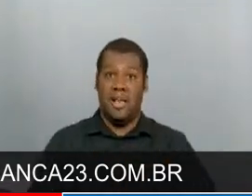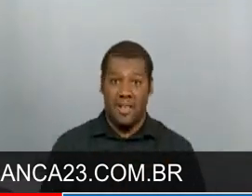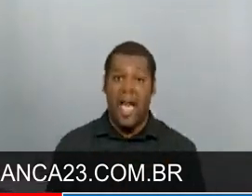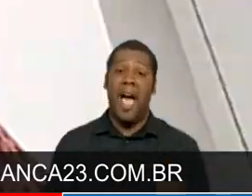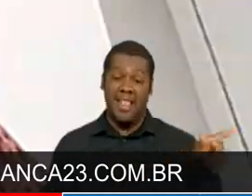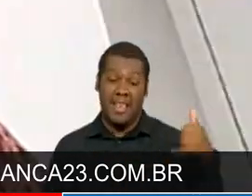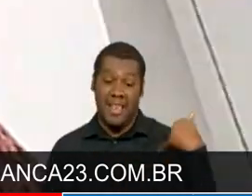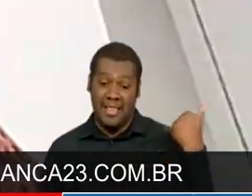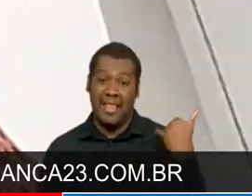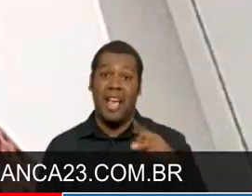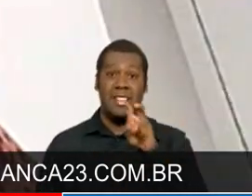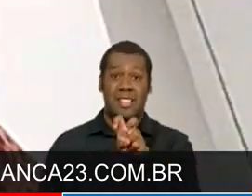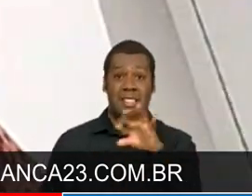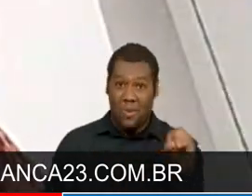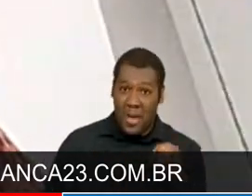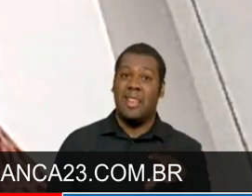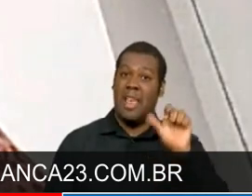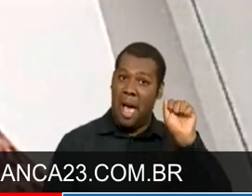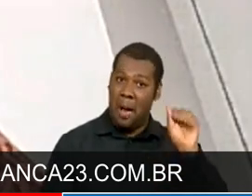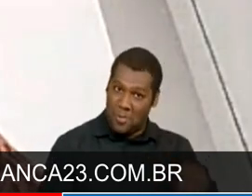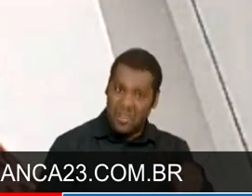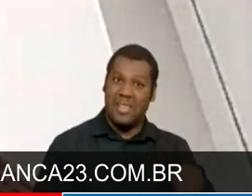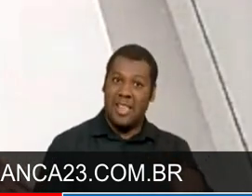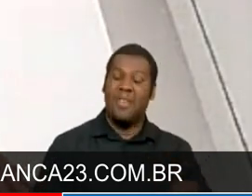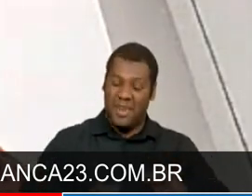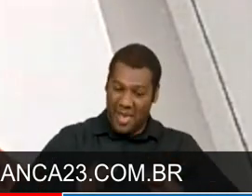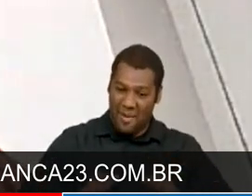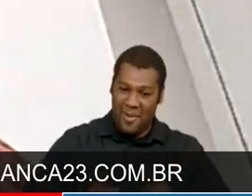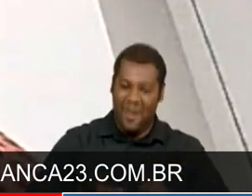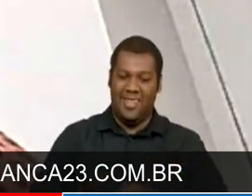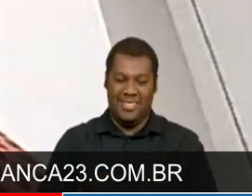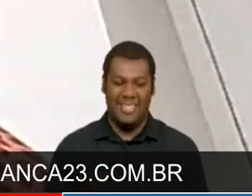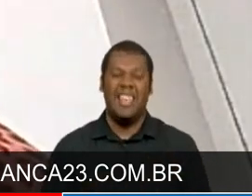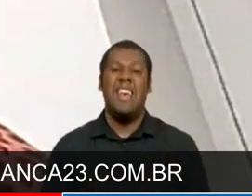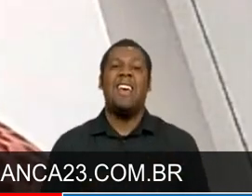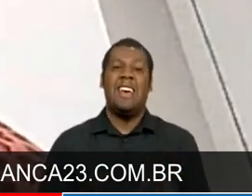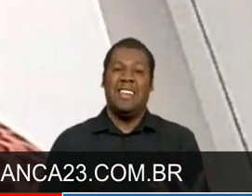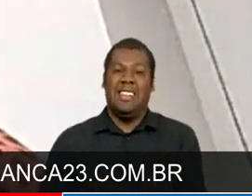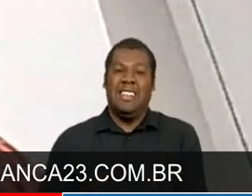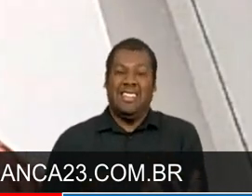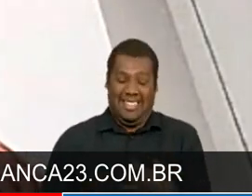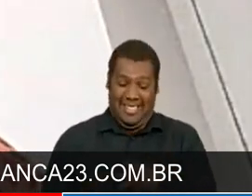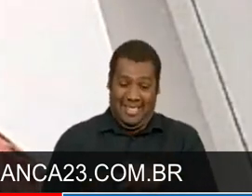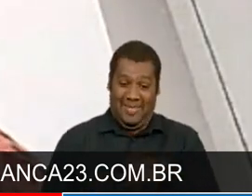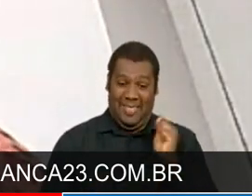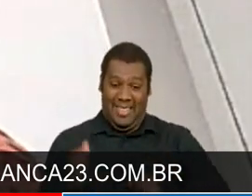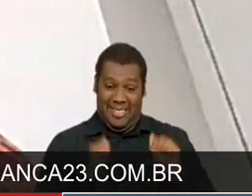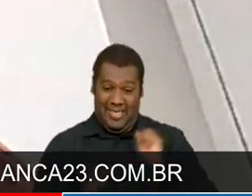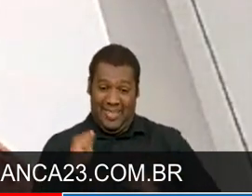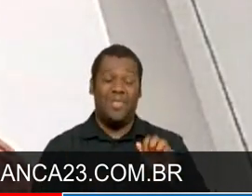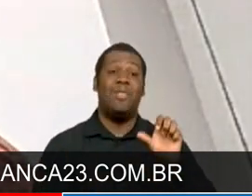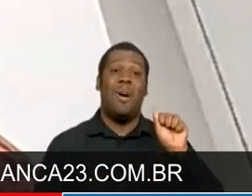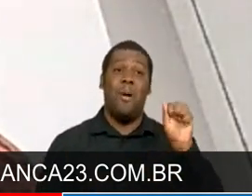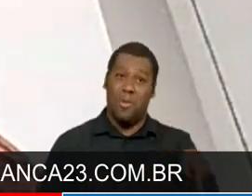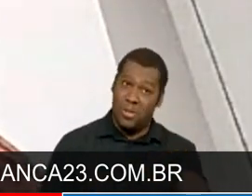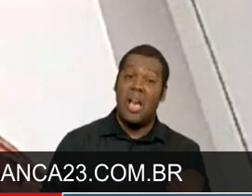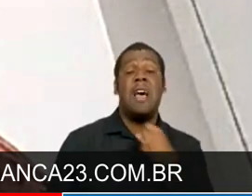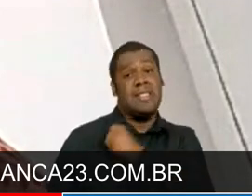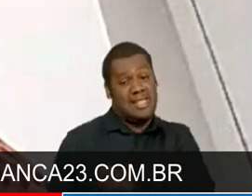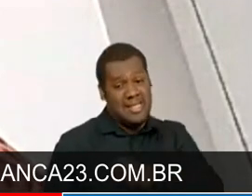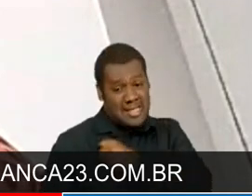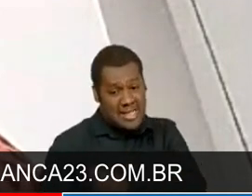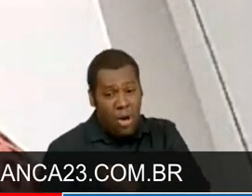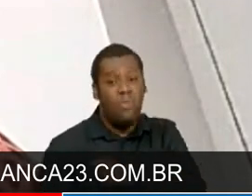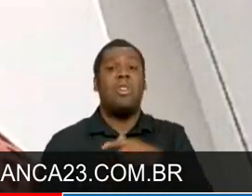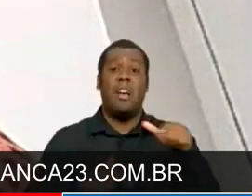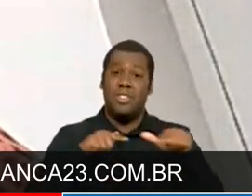se aposentar. Estou com o coração assim bem ansioso, bem feliz por poder me aposentar, né? Claro que eu vou sentir falta, né? São, como você